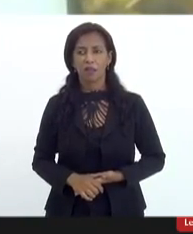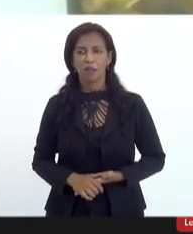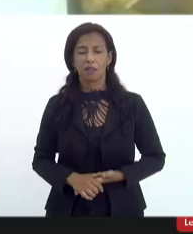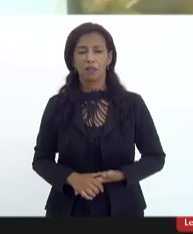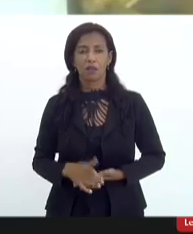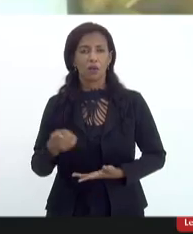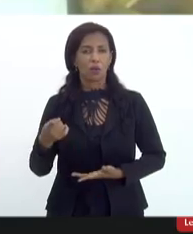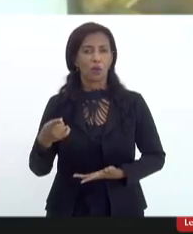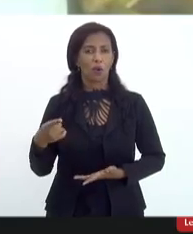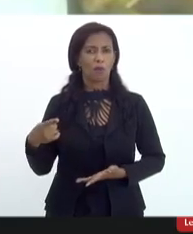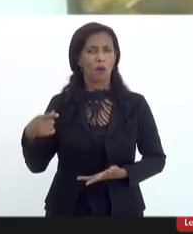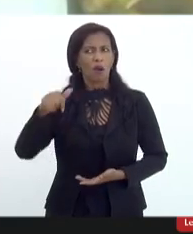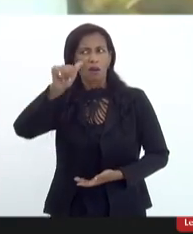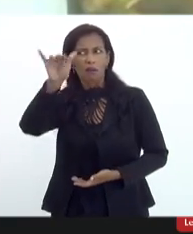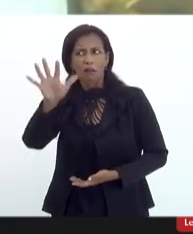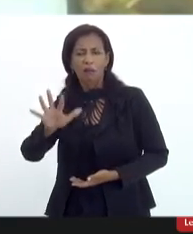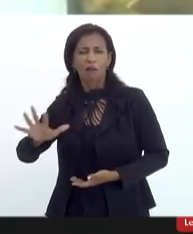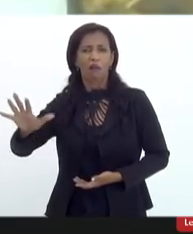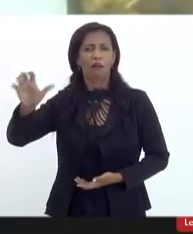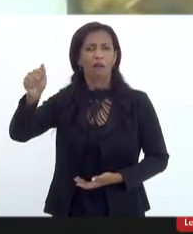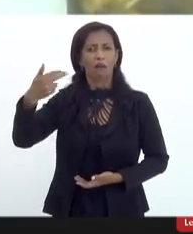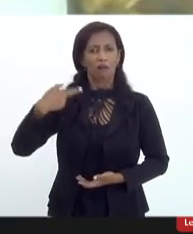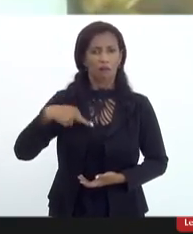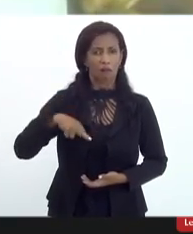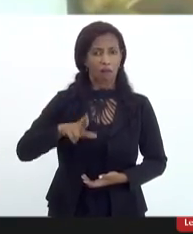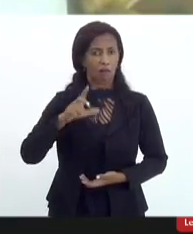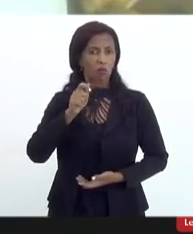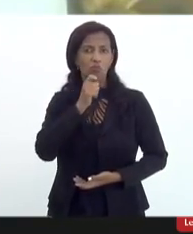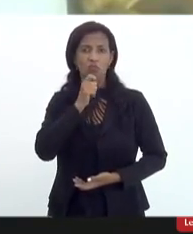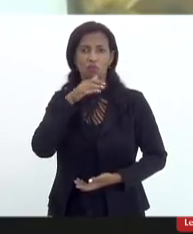as matrizes religiosas ocupem